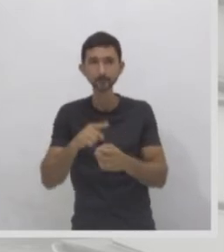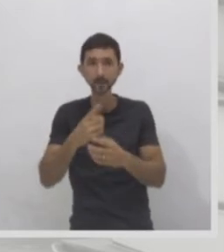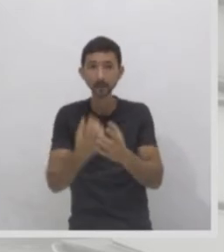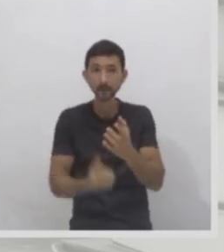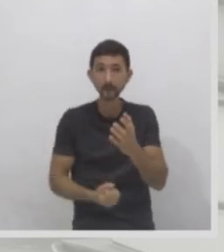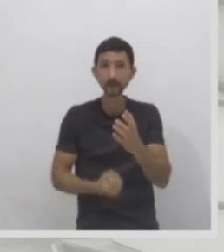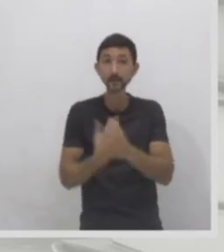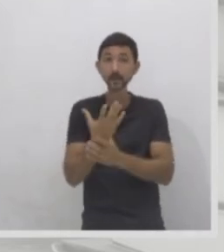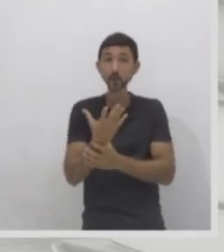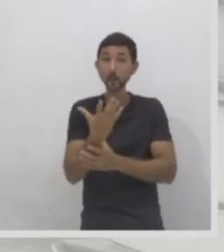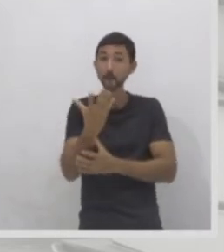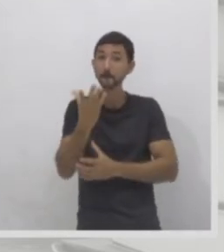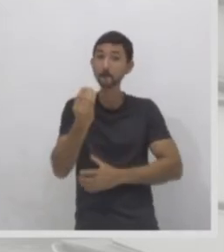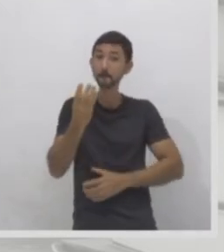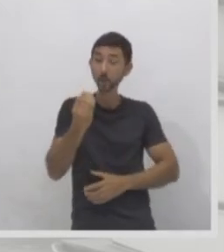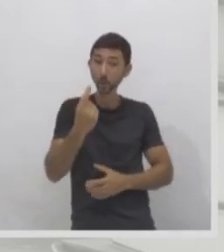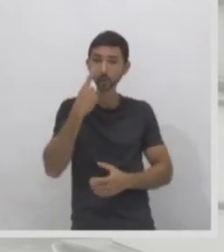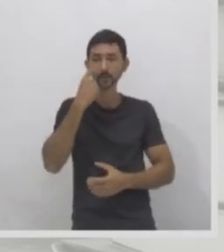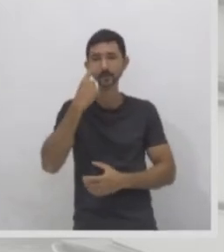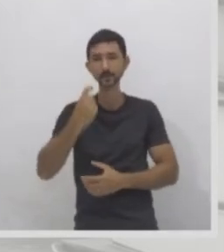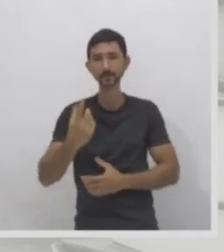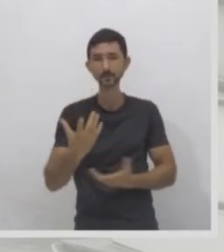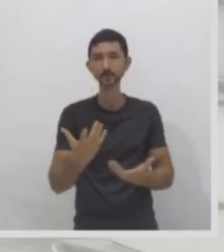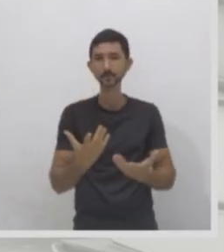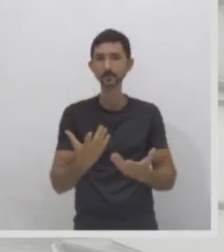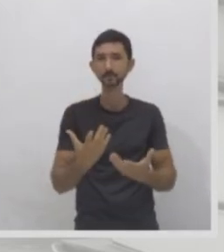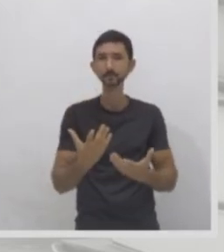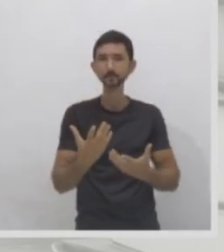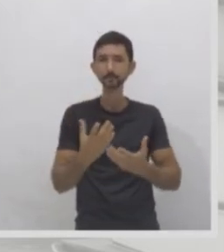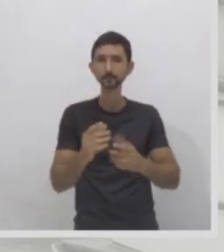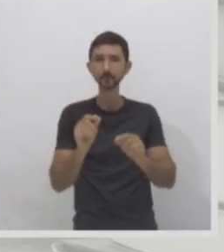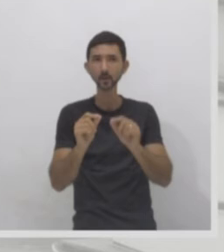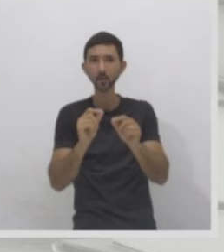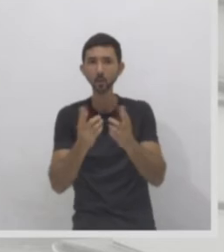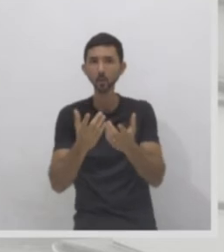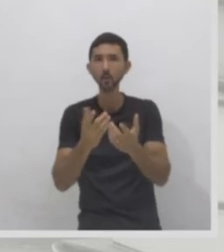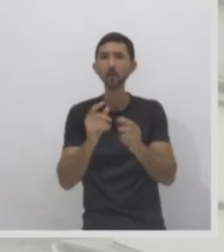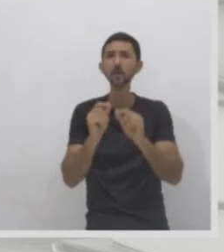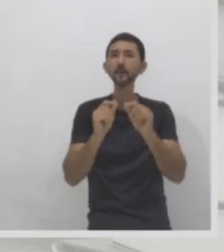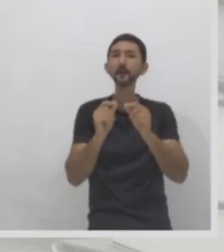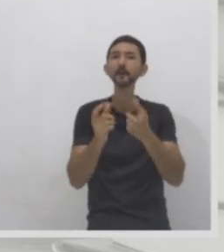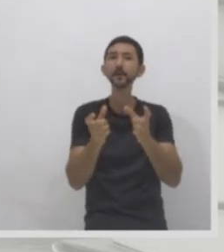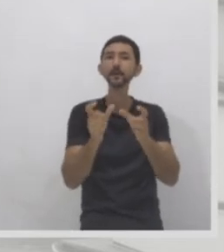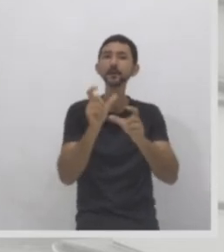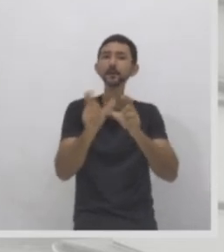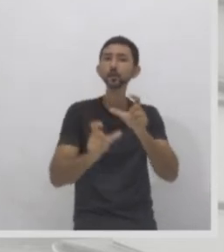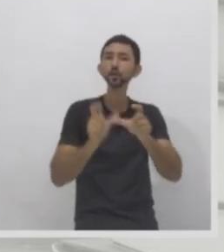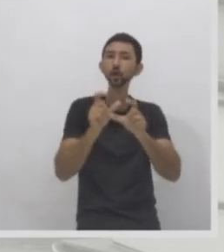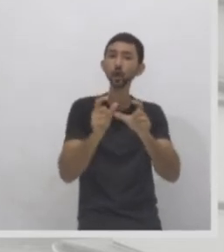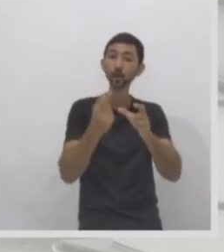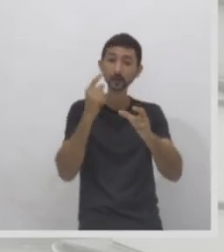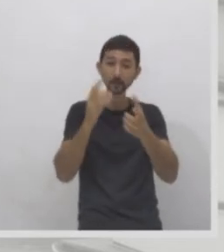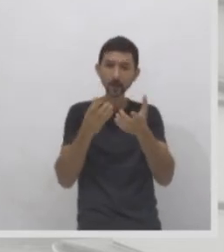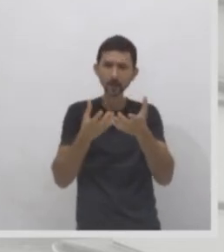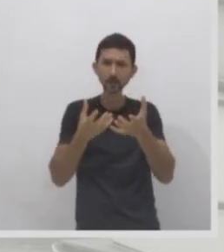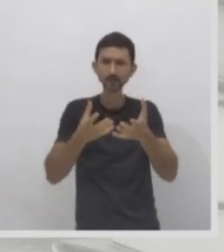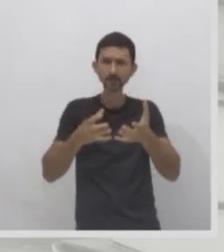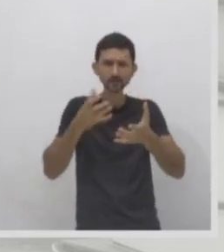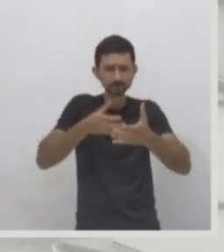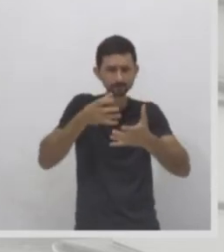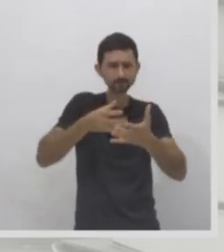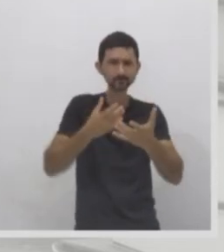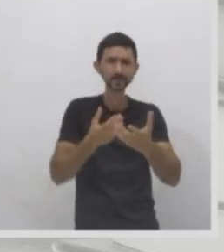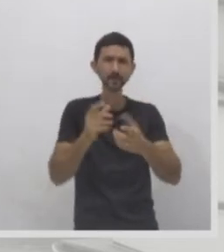algo muito interessante. Aí eu tenho de novo modificação e intensificação do